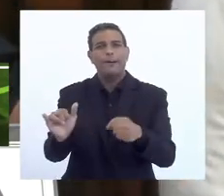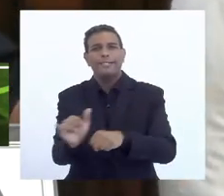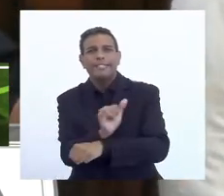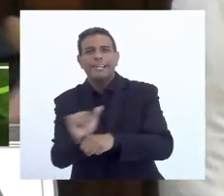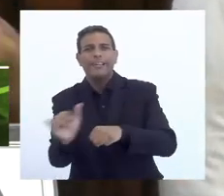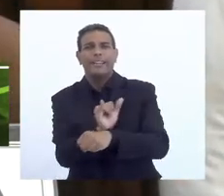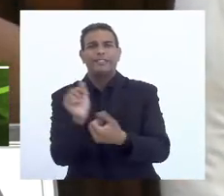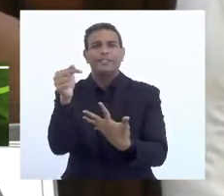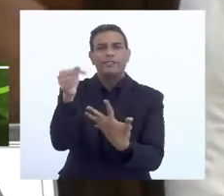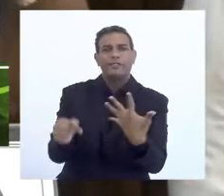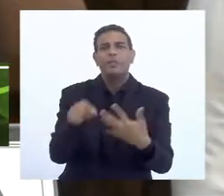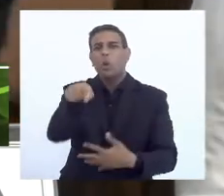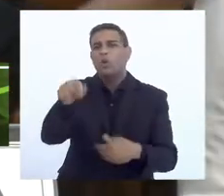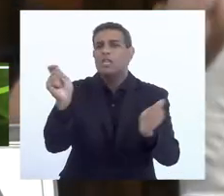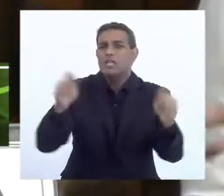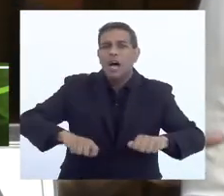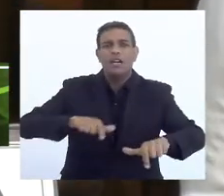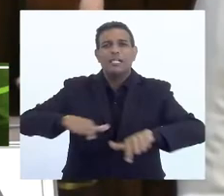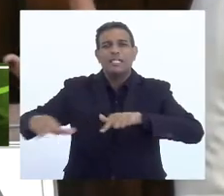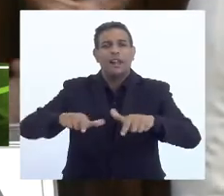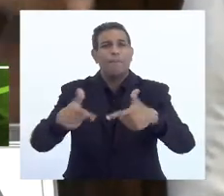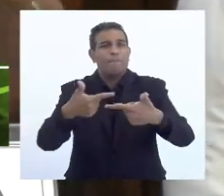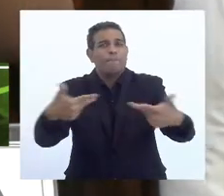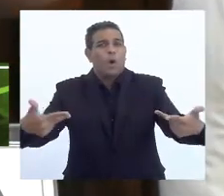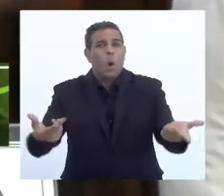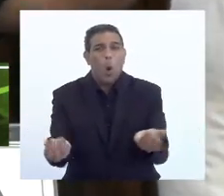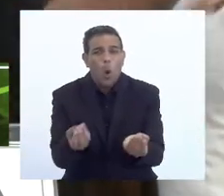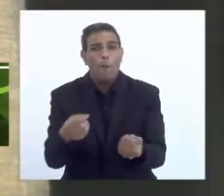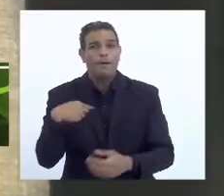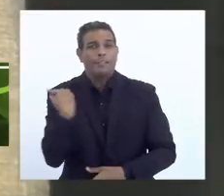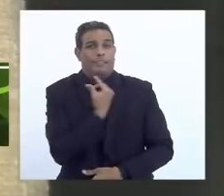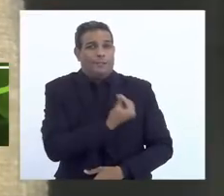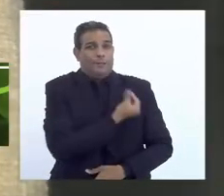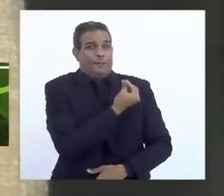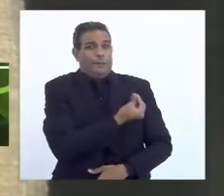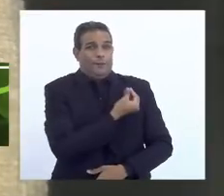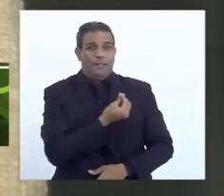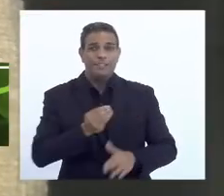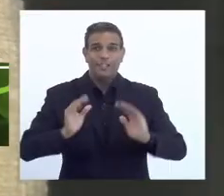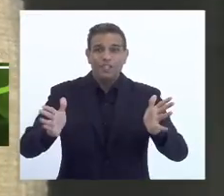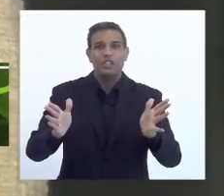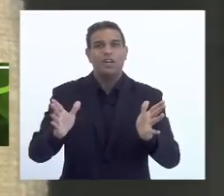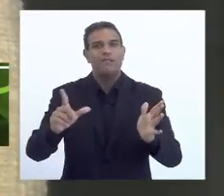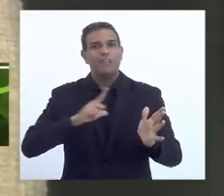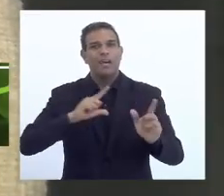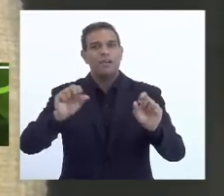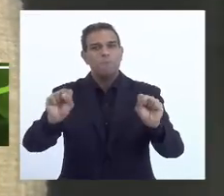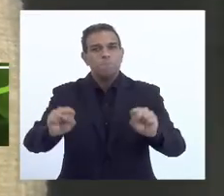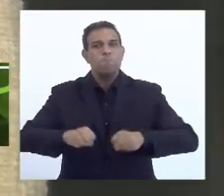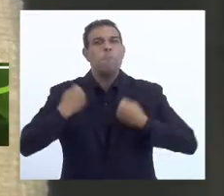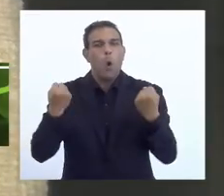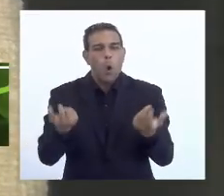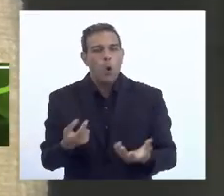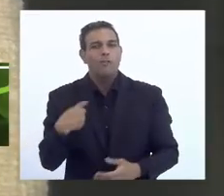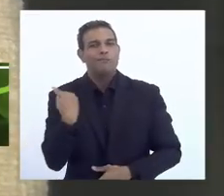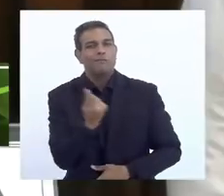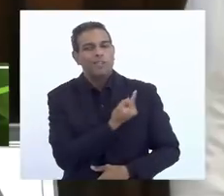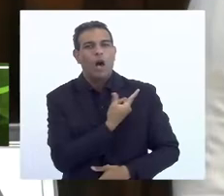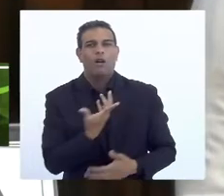supermercado? Como tu faz para continuar tendo uma vida? Ou seja, a nossa vida é interditada por essa violência. Mas